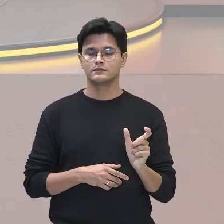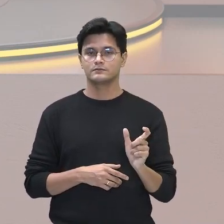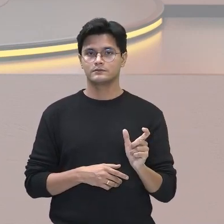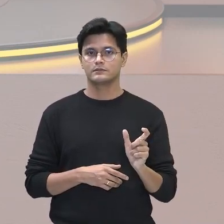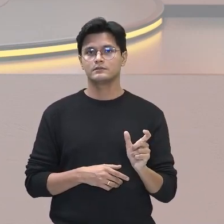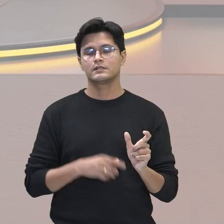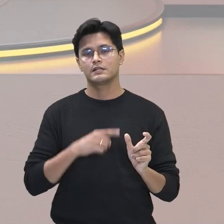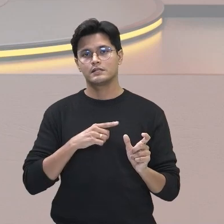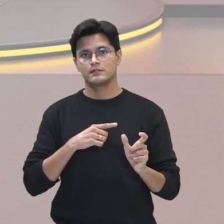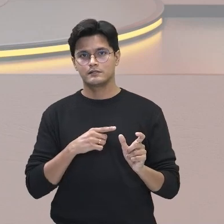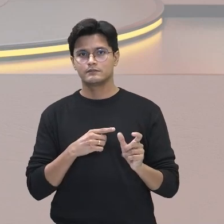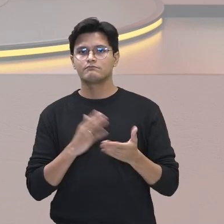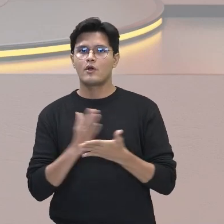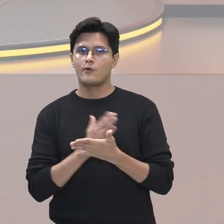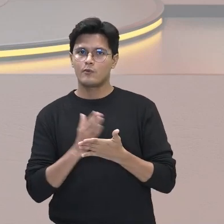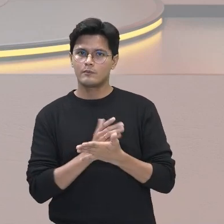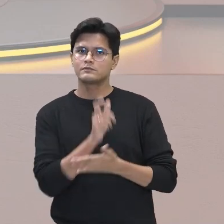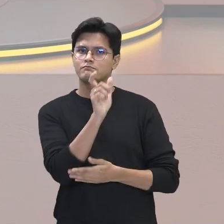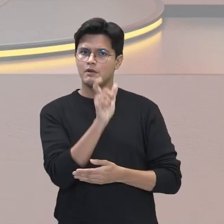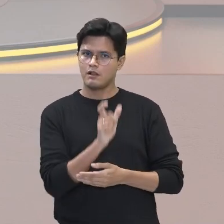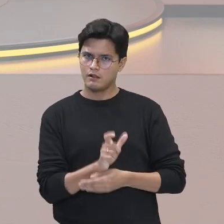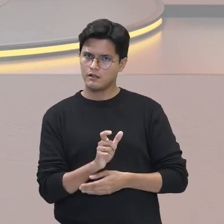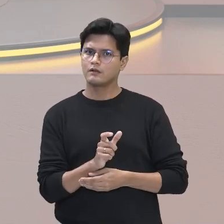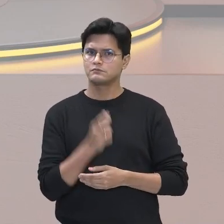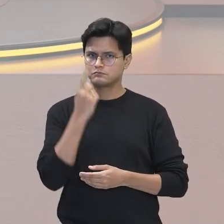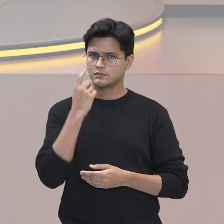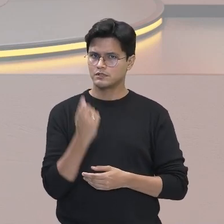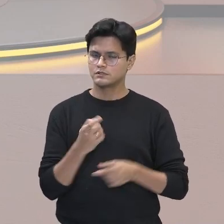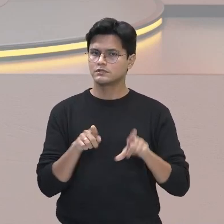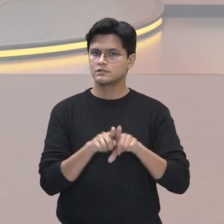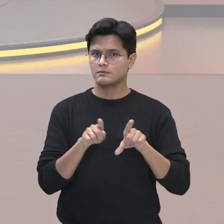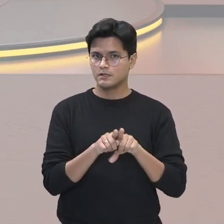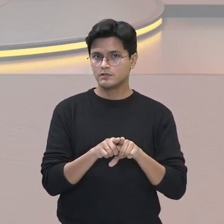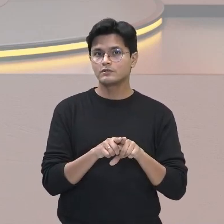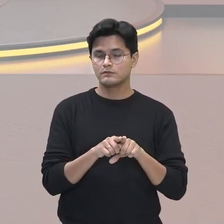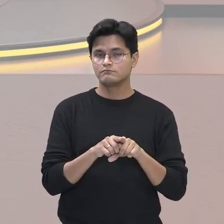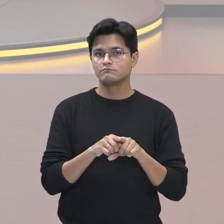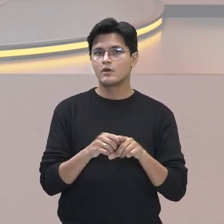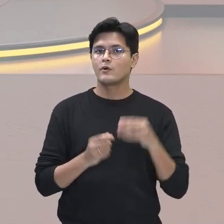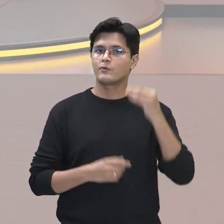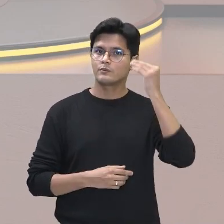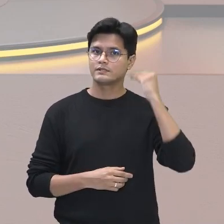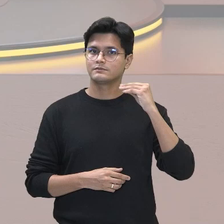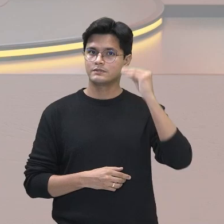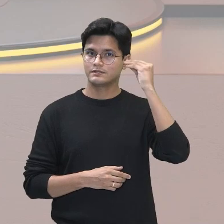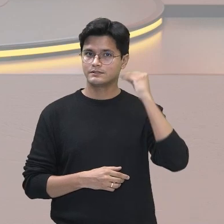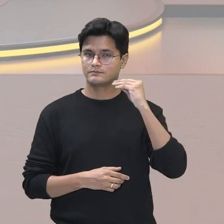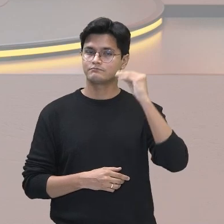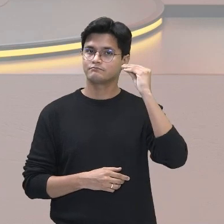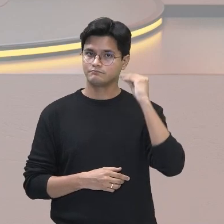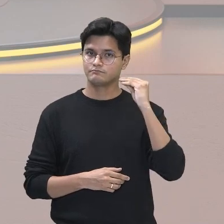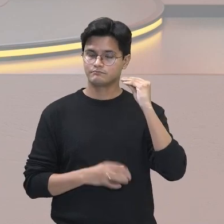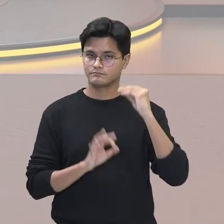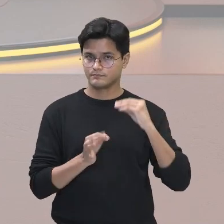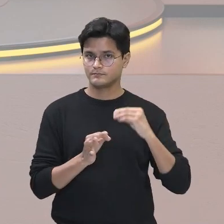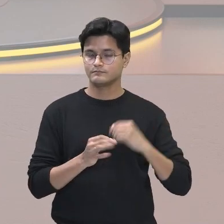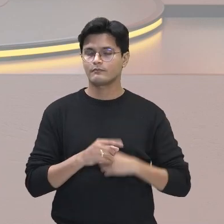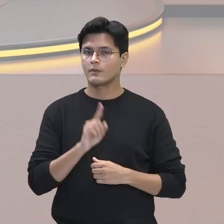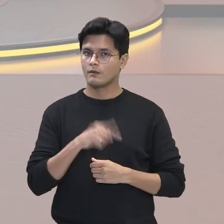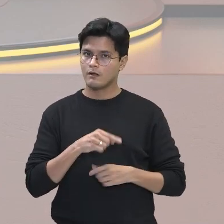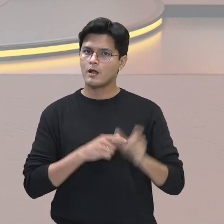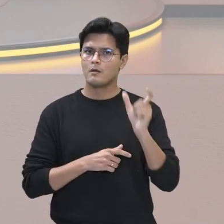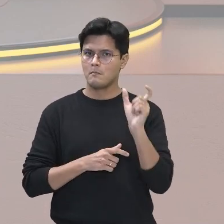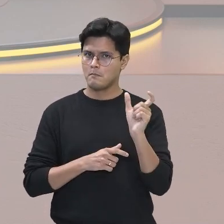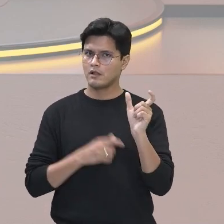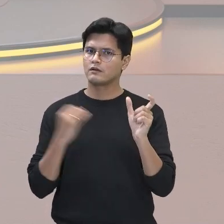nós vamos ter algumas palavrinhas interessantes também. Seria o quê? A experiência em si, né? Essa é uma palavra